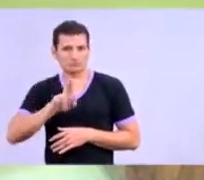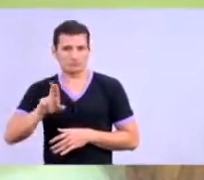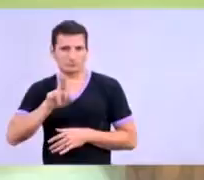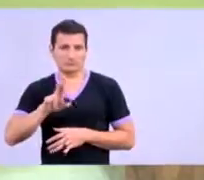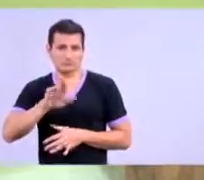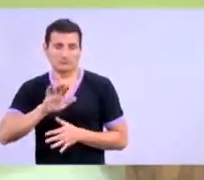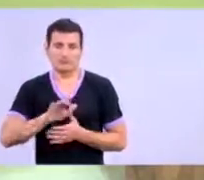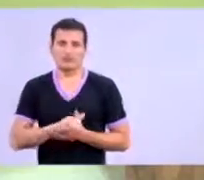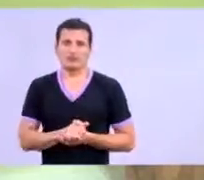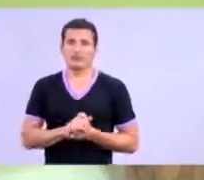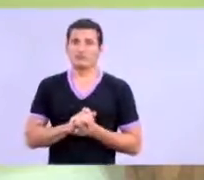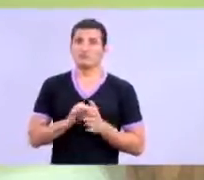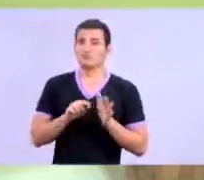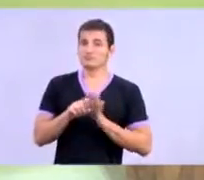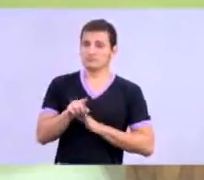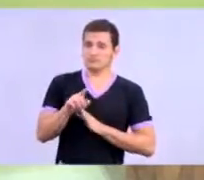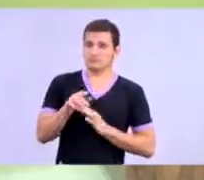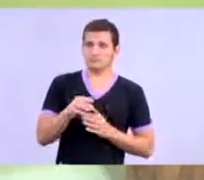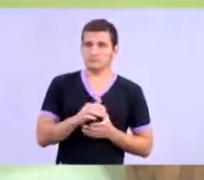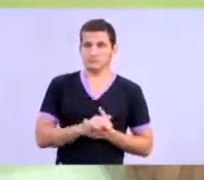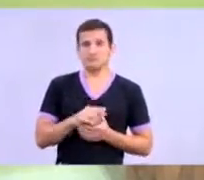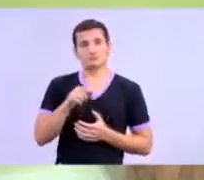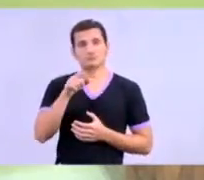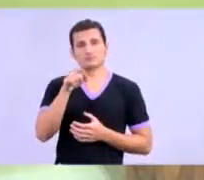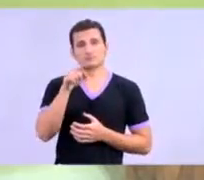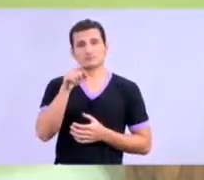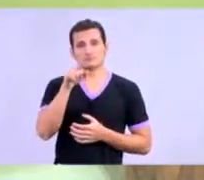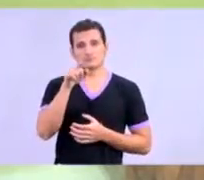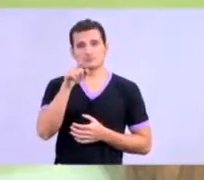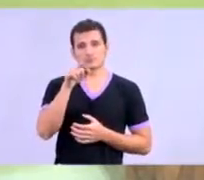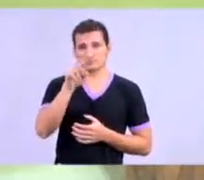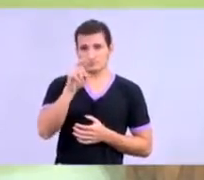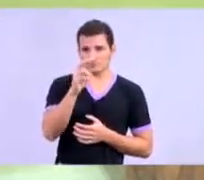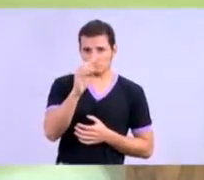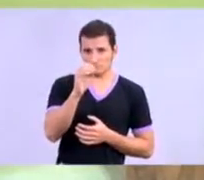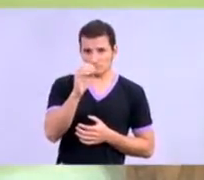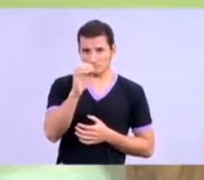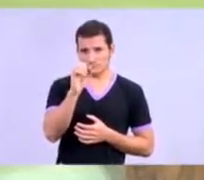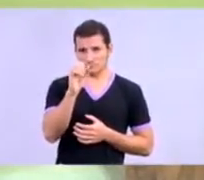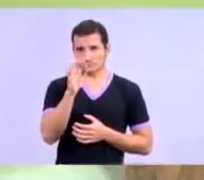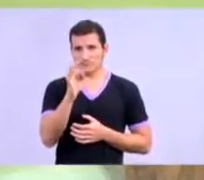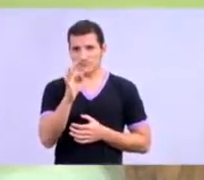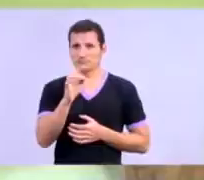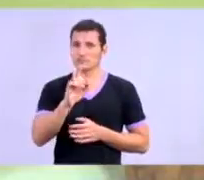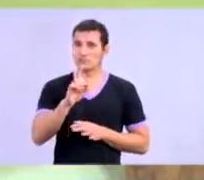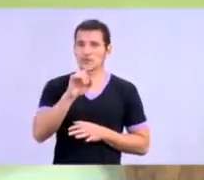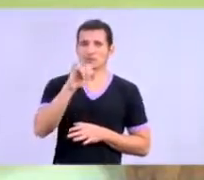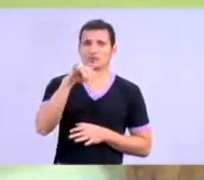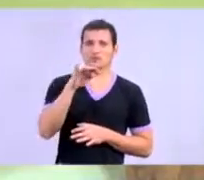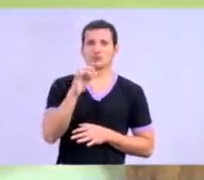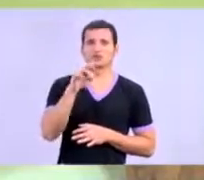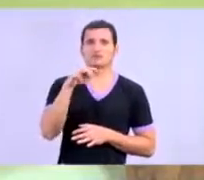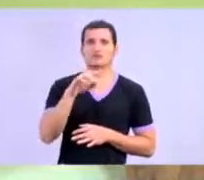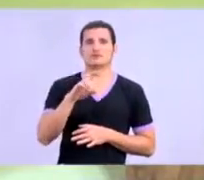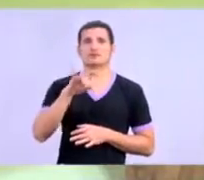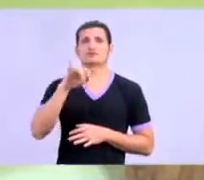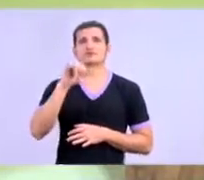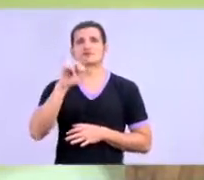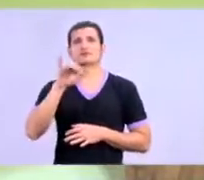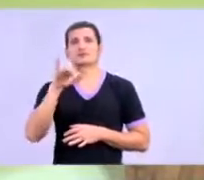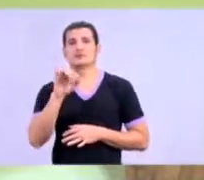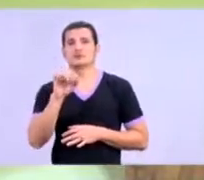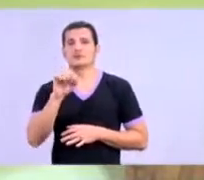Josimar, o que acontece é o seguinte: quando o host que ele está se referindo aí não são os intermediários, na realidade são